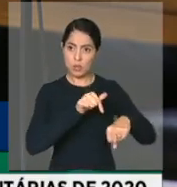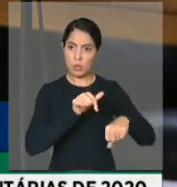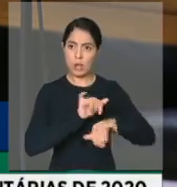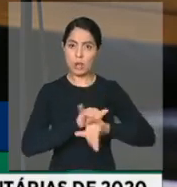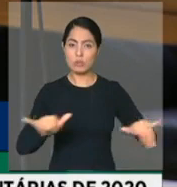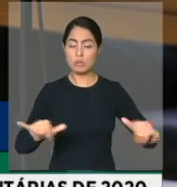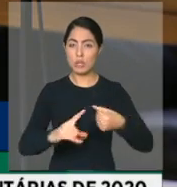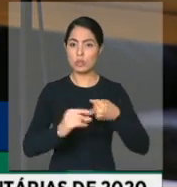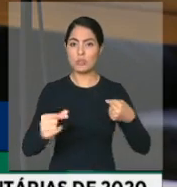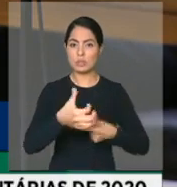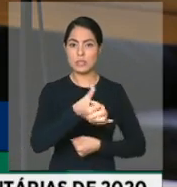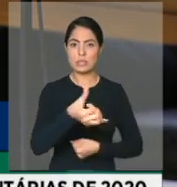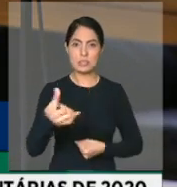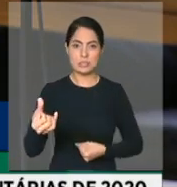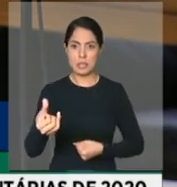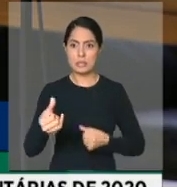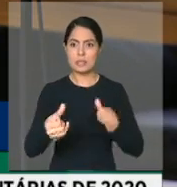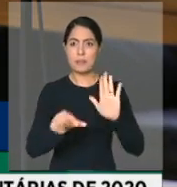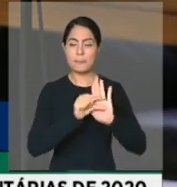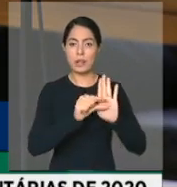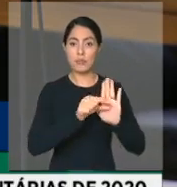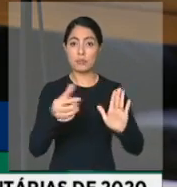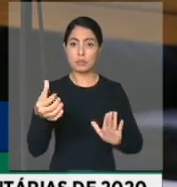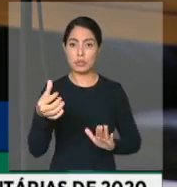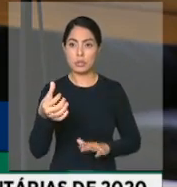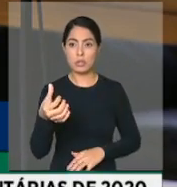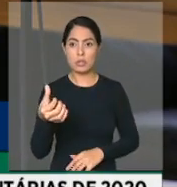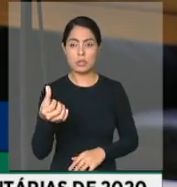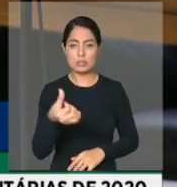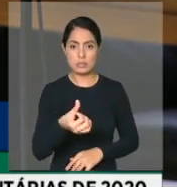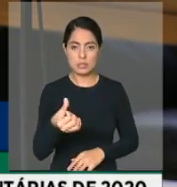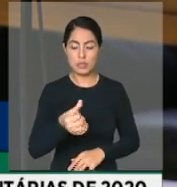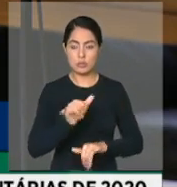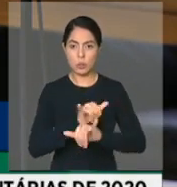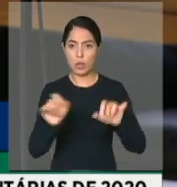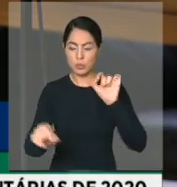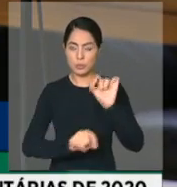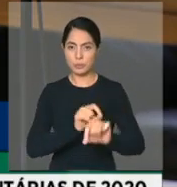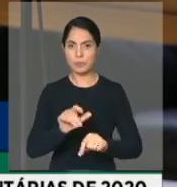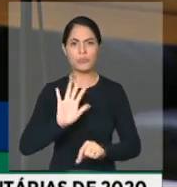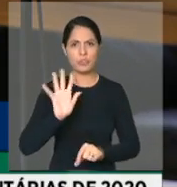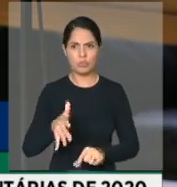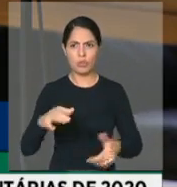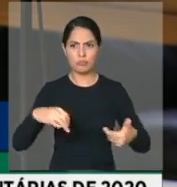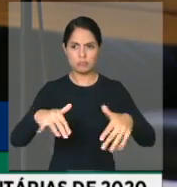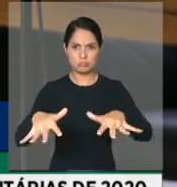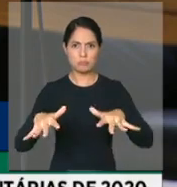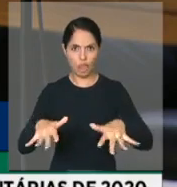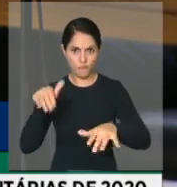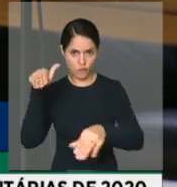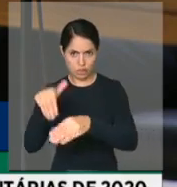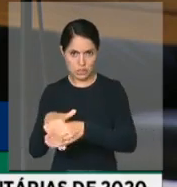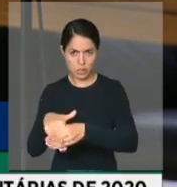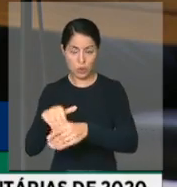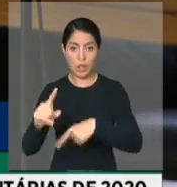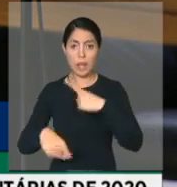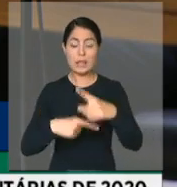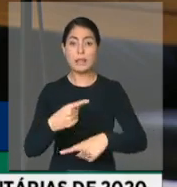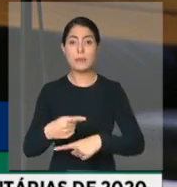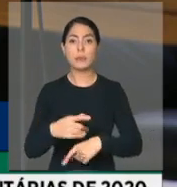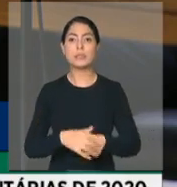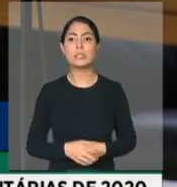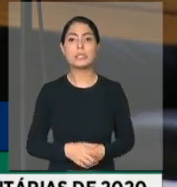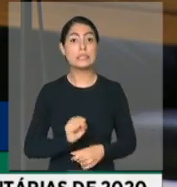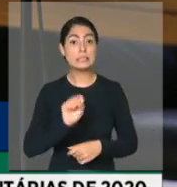artigo 66, parágrafo 6º, diz que a casa na qual tenha sido concluída a votação enviará, enfim, parágrafo 6º, esgotado